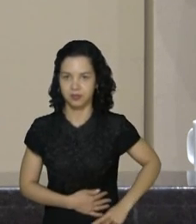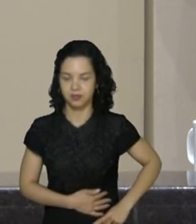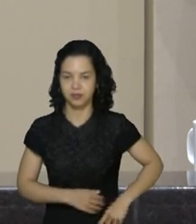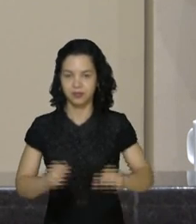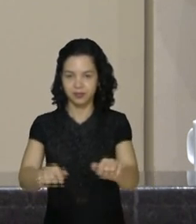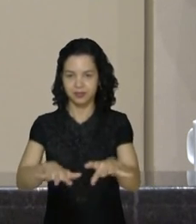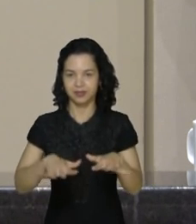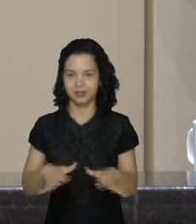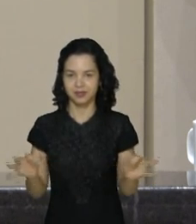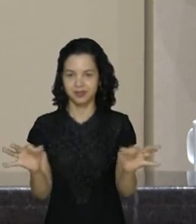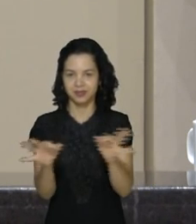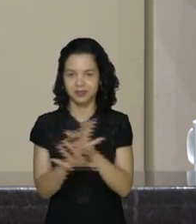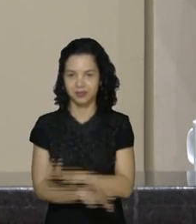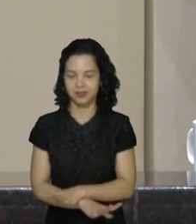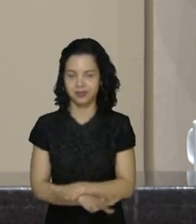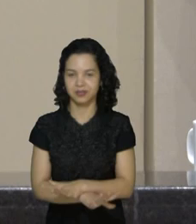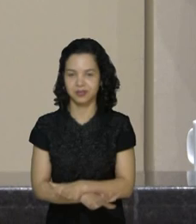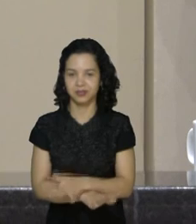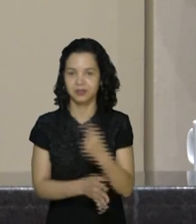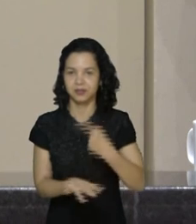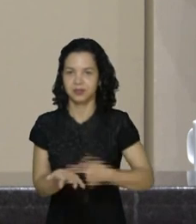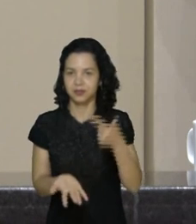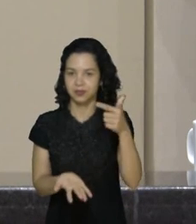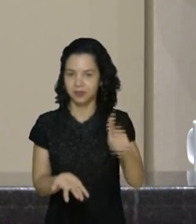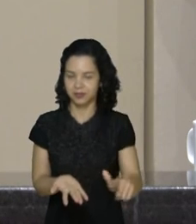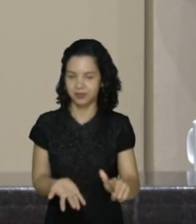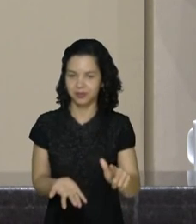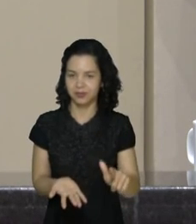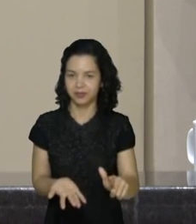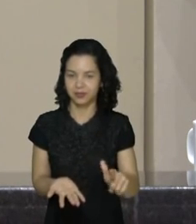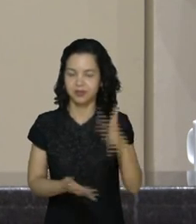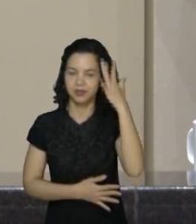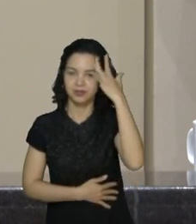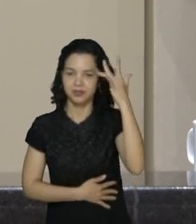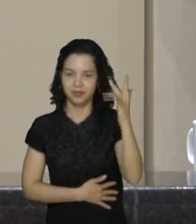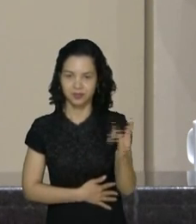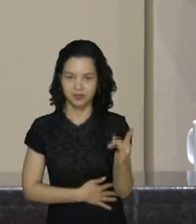encerrar a presente sessão, convoca outra ordinária para